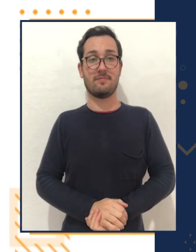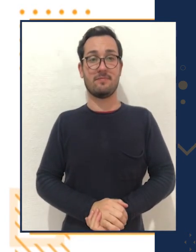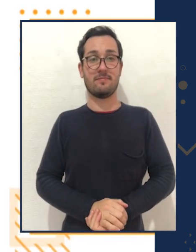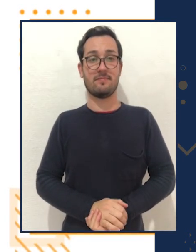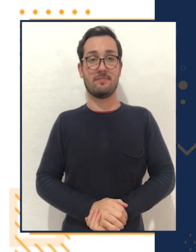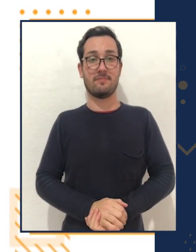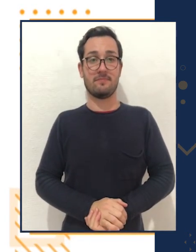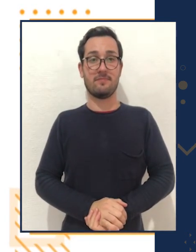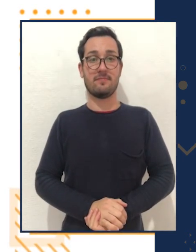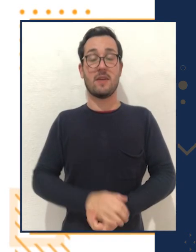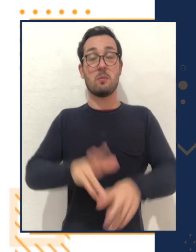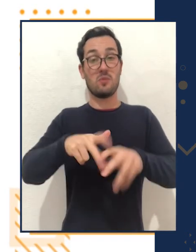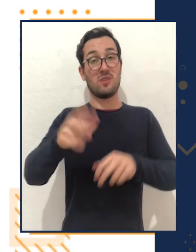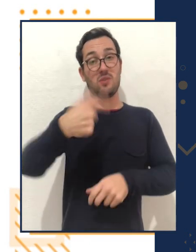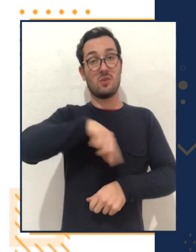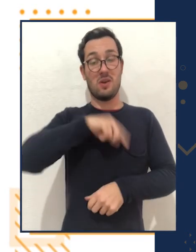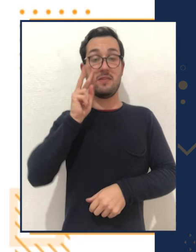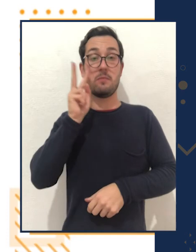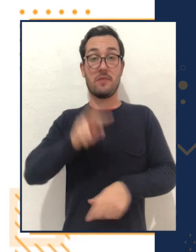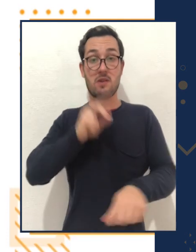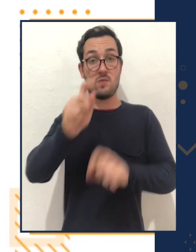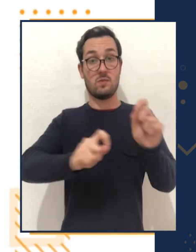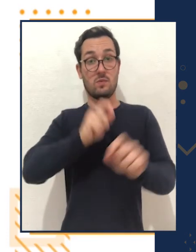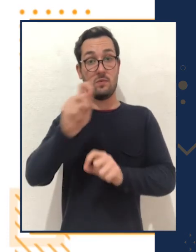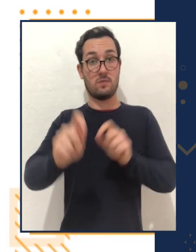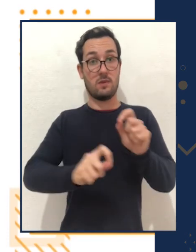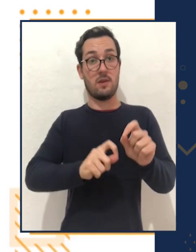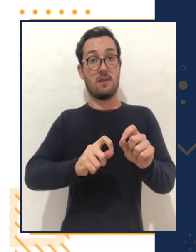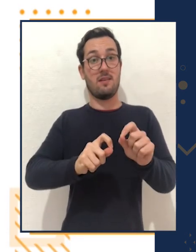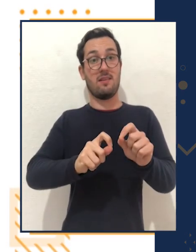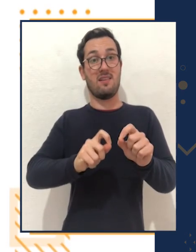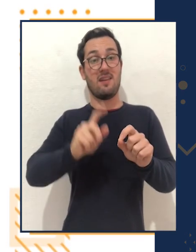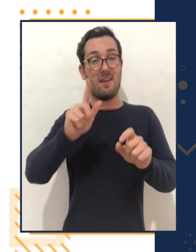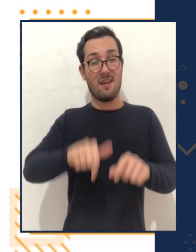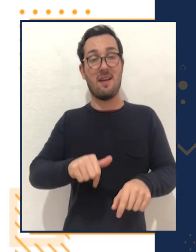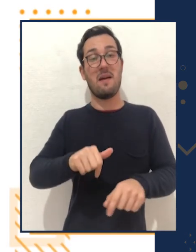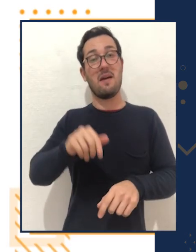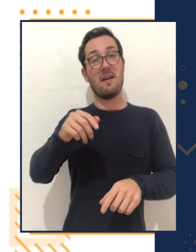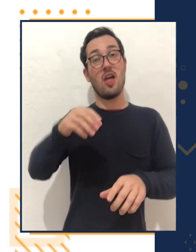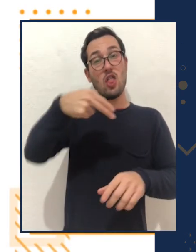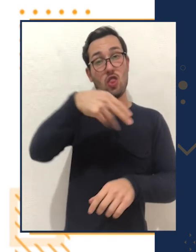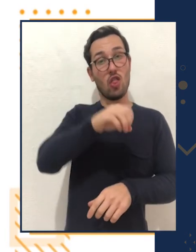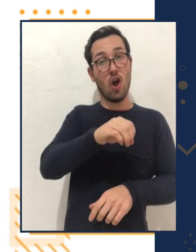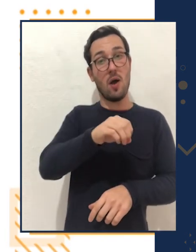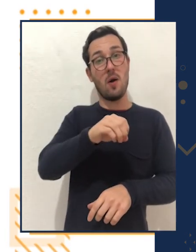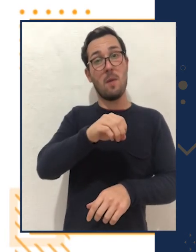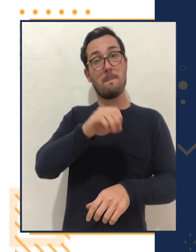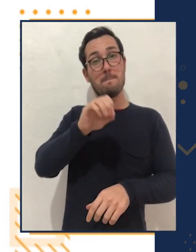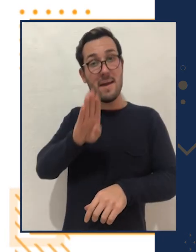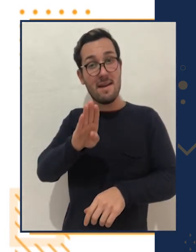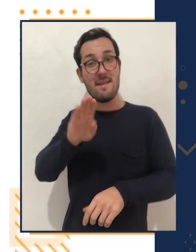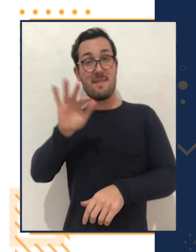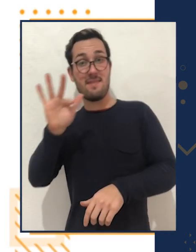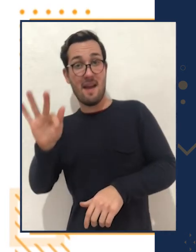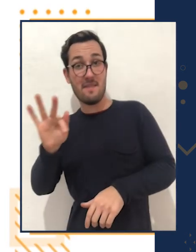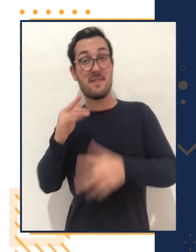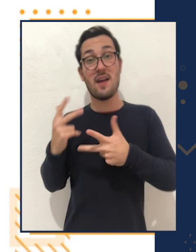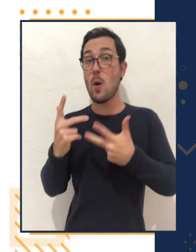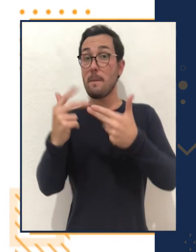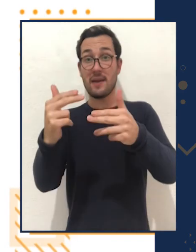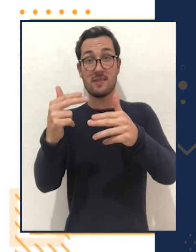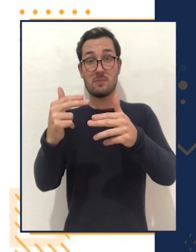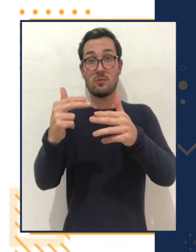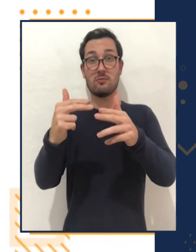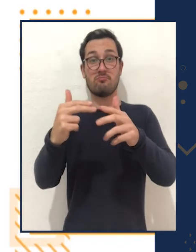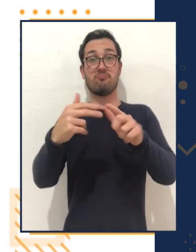I2, isso para o nó B. E para o nó F, a gente pode verificar então que a corrente 3 está indo em direção ao nó F, então